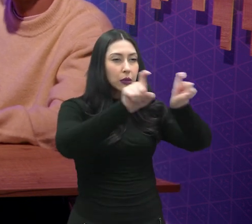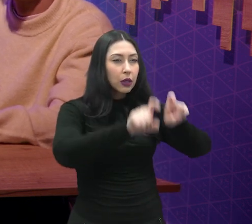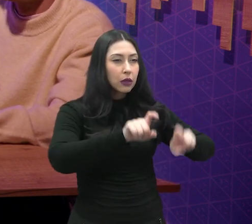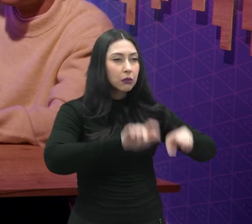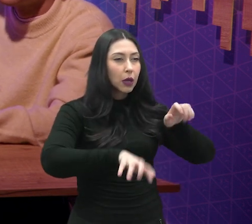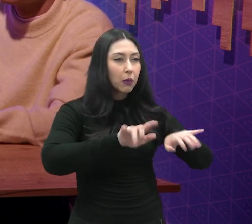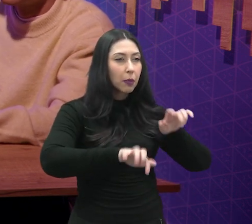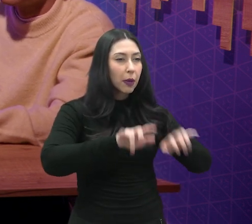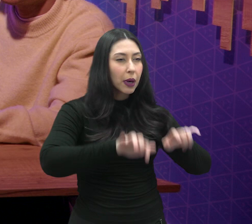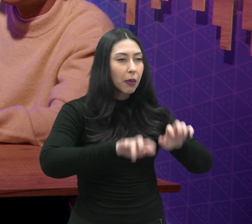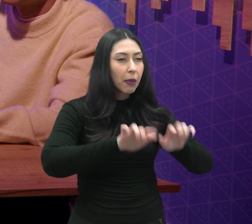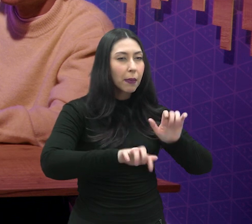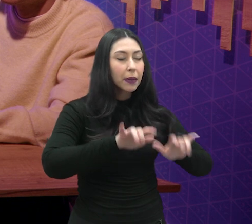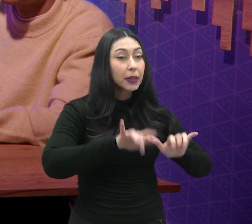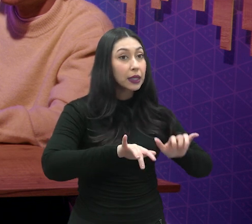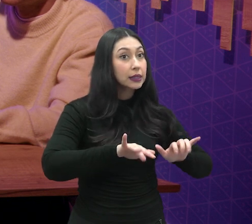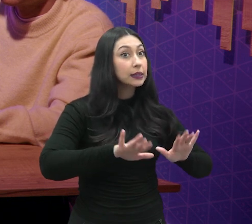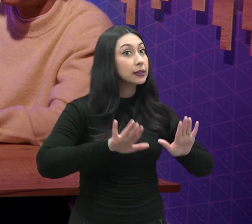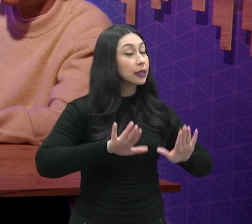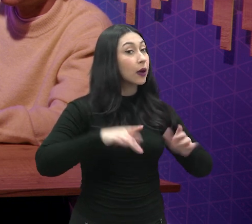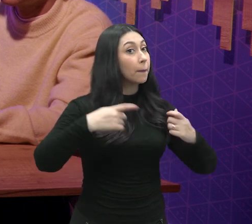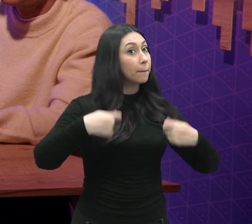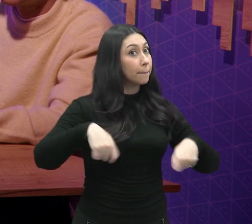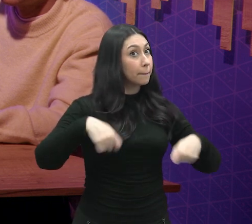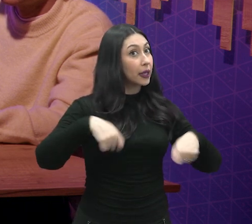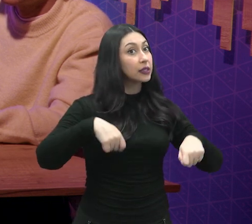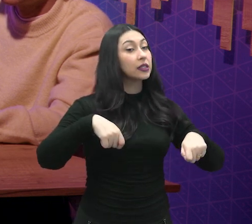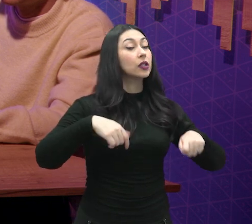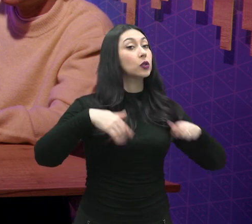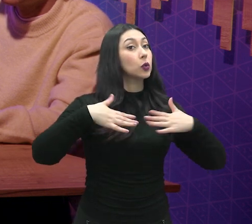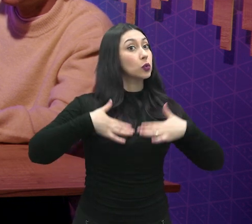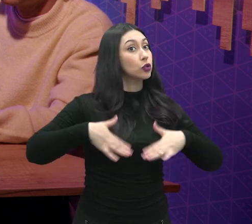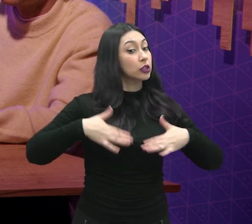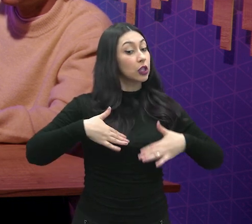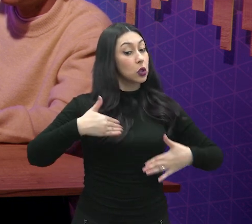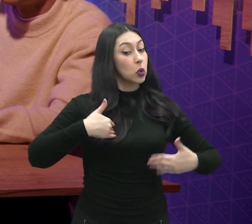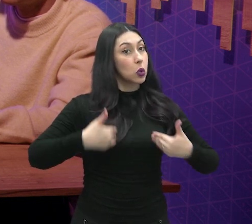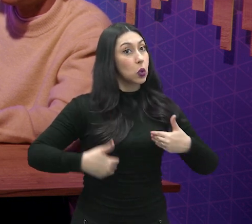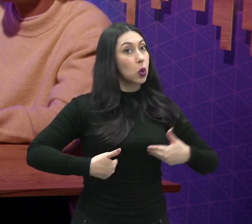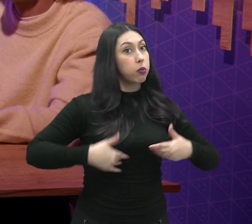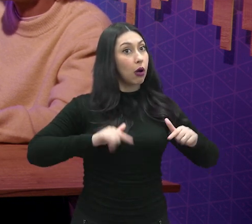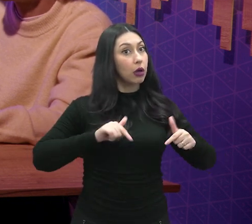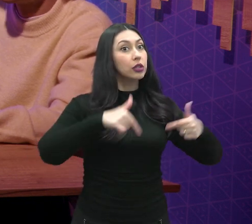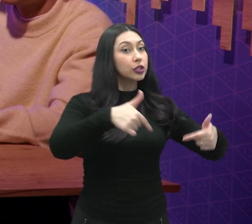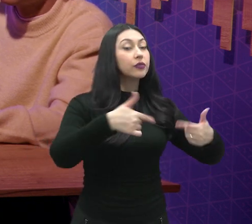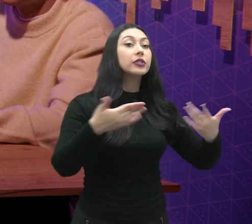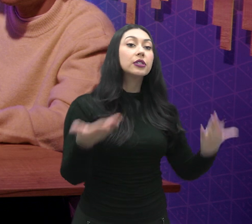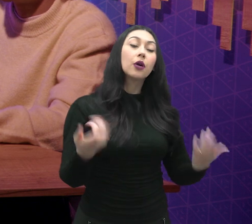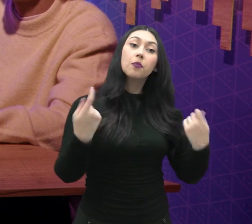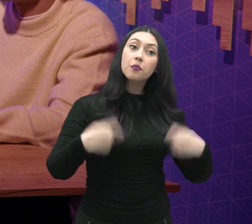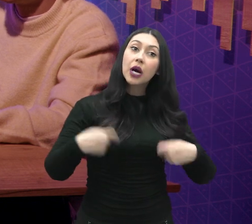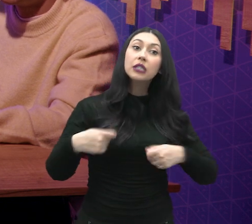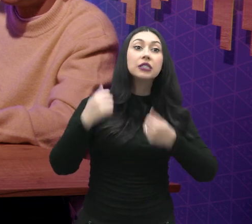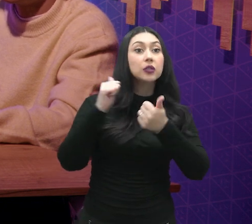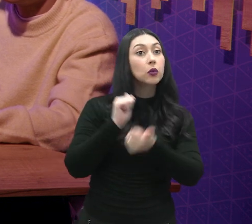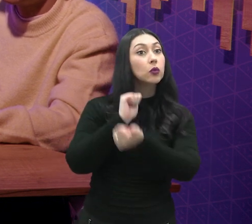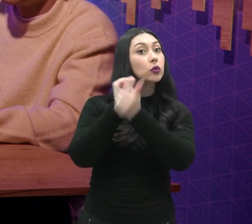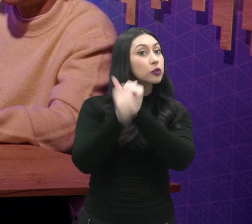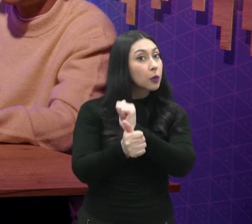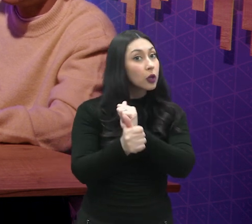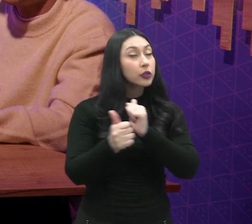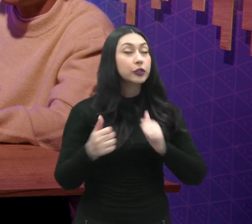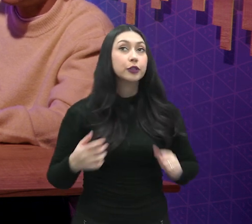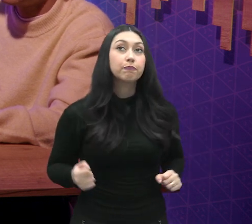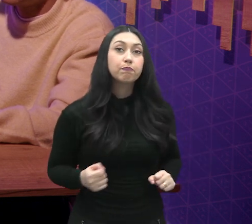um computador, que fica parado, que trabalha em escritório, esse descanso, ele precisa ser físico, mas ativo. Então, você vai